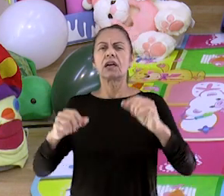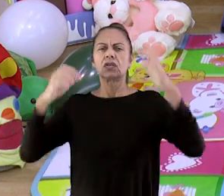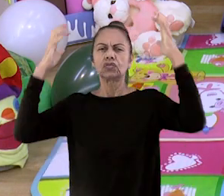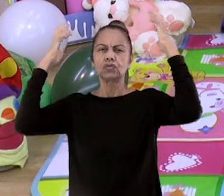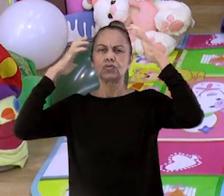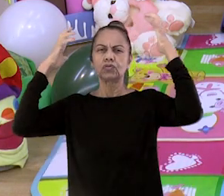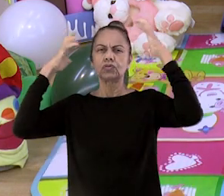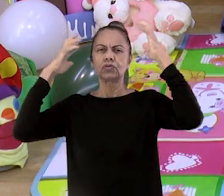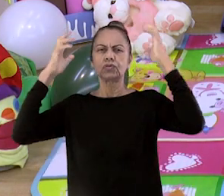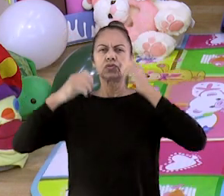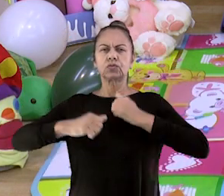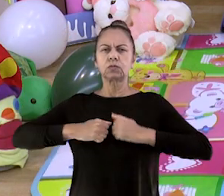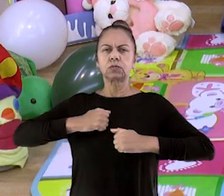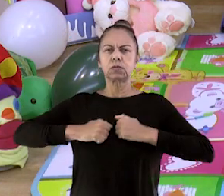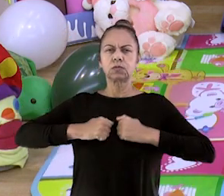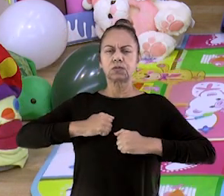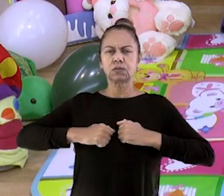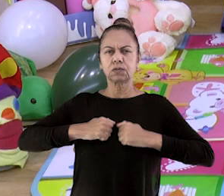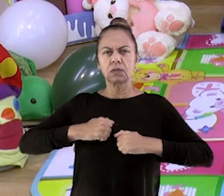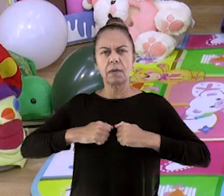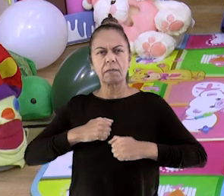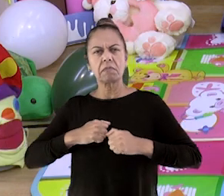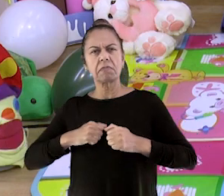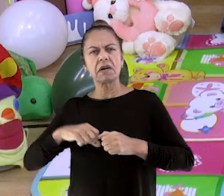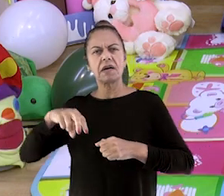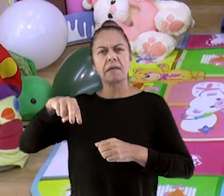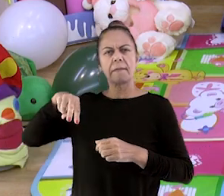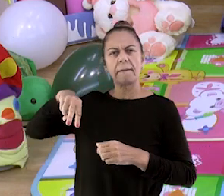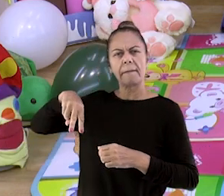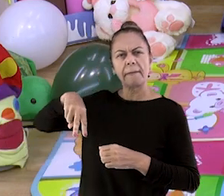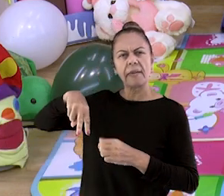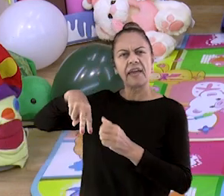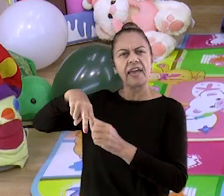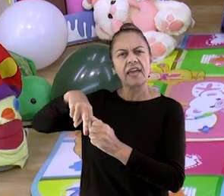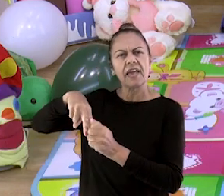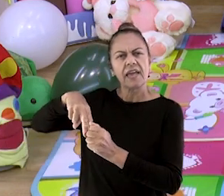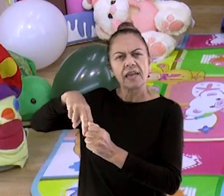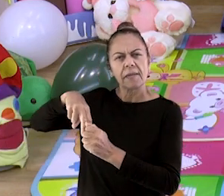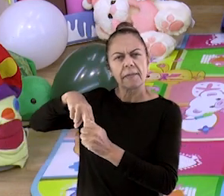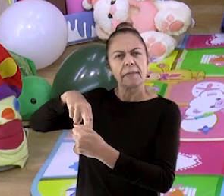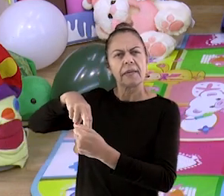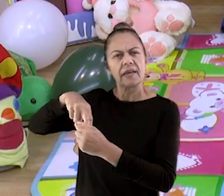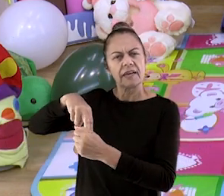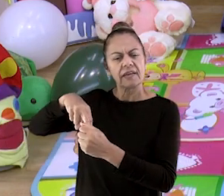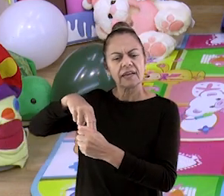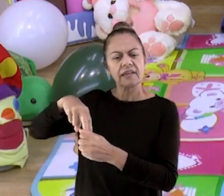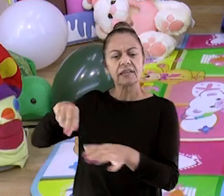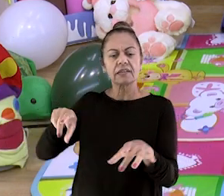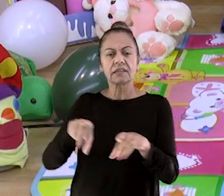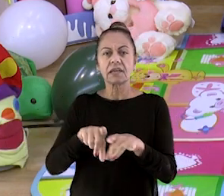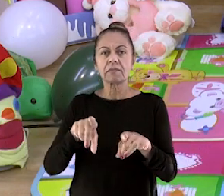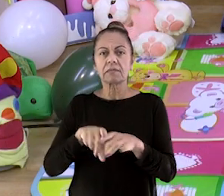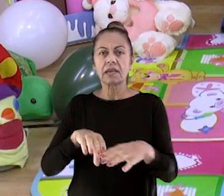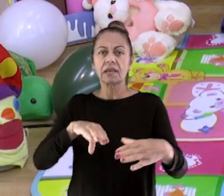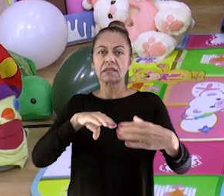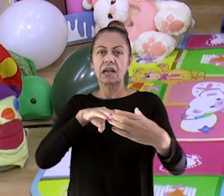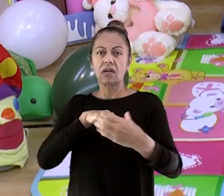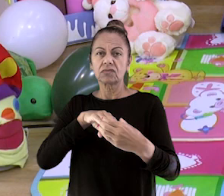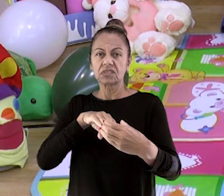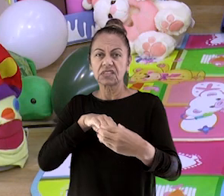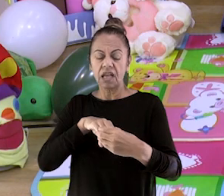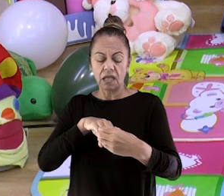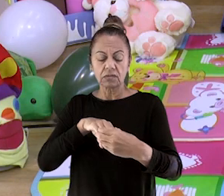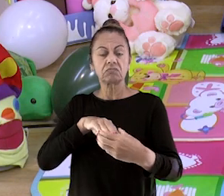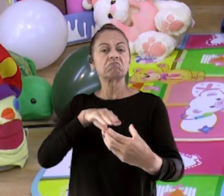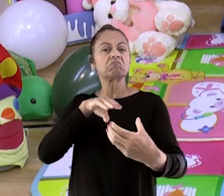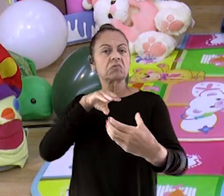está sempre lavando os calçados porque quando a gente usa muito muito mesmo